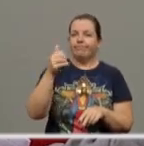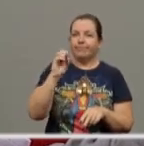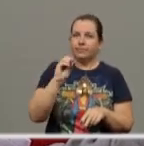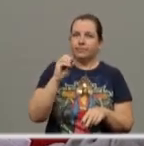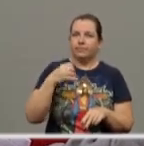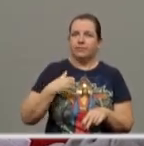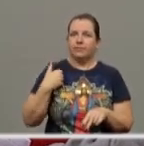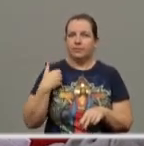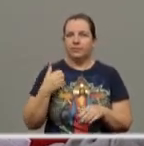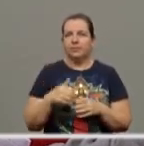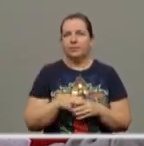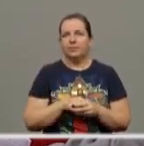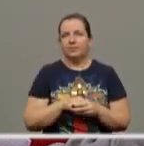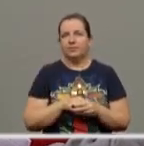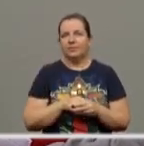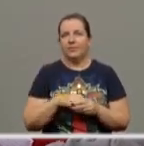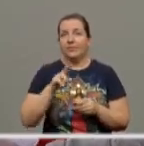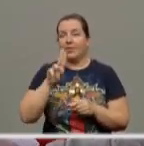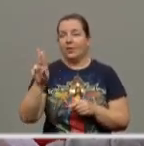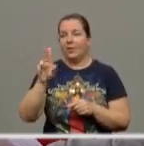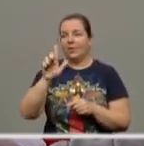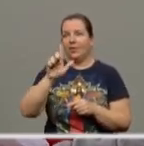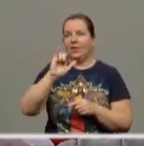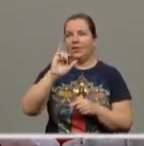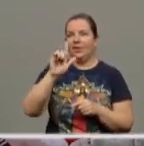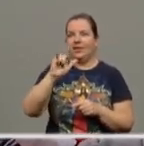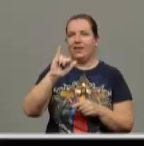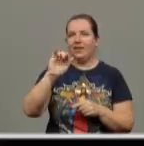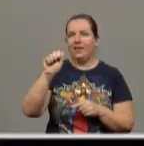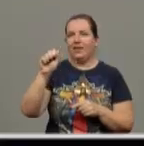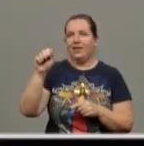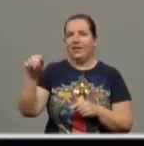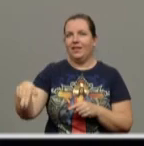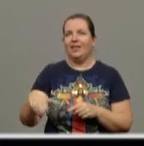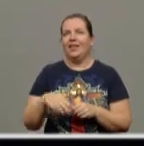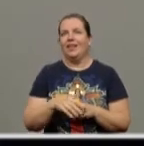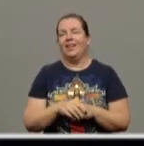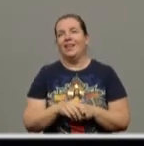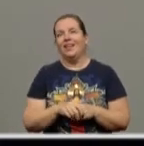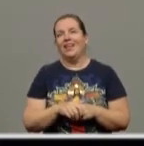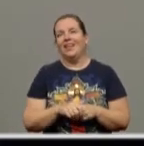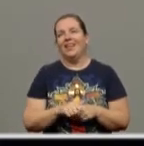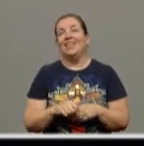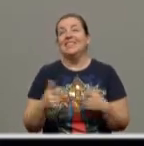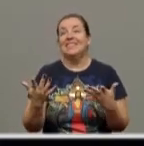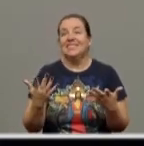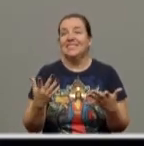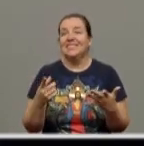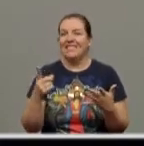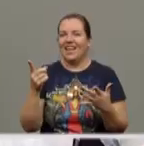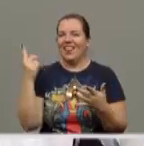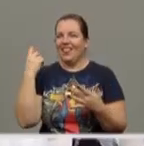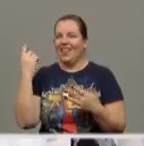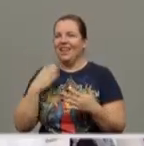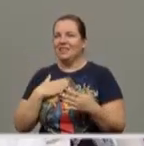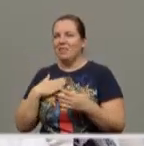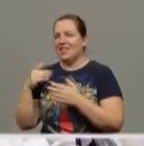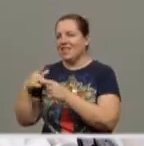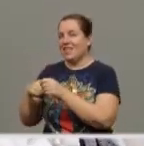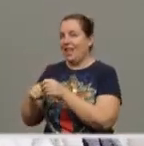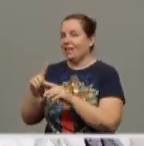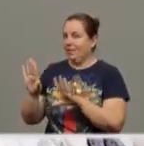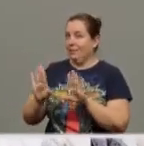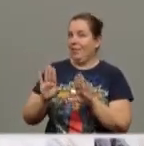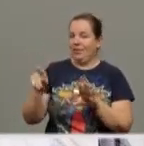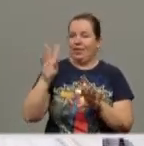É, Lilian. Não vou falar mais porque é lá na minha infância, talvez ela está assistindo, né? Não sei. É, ué, vai.